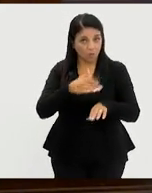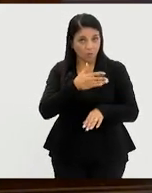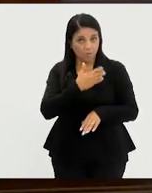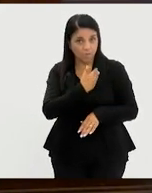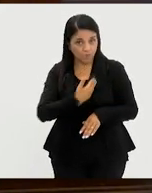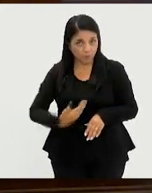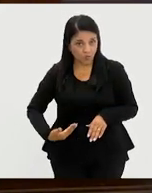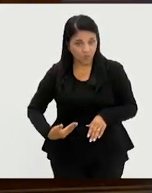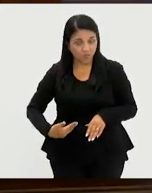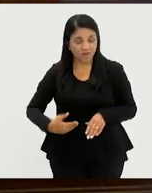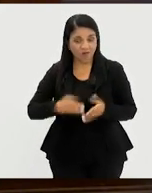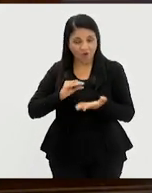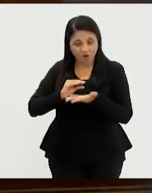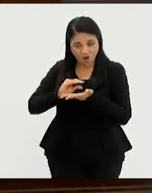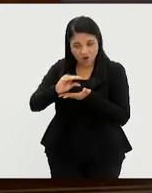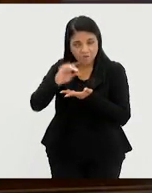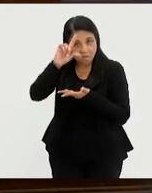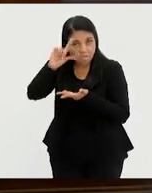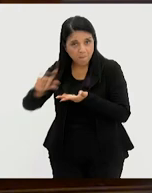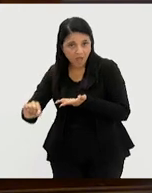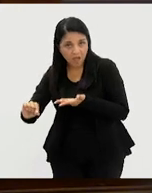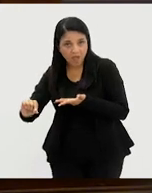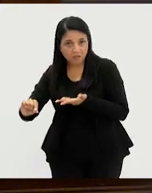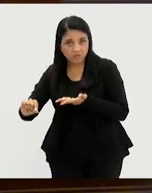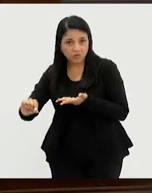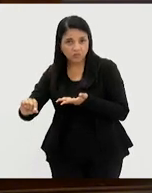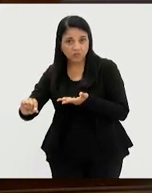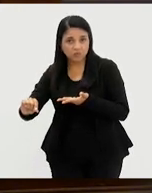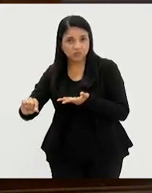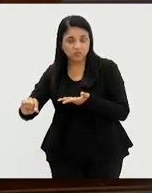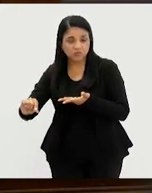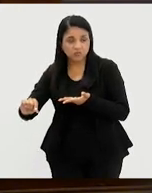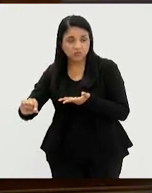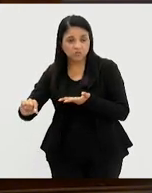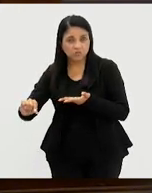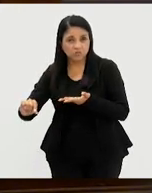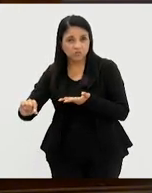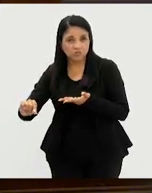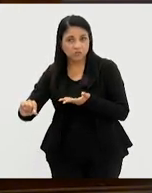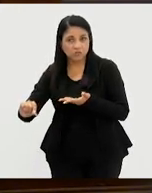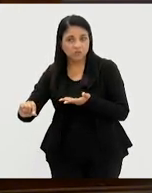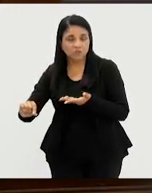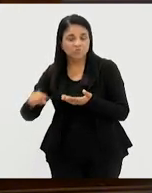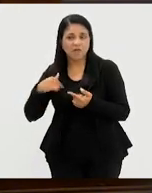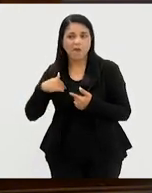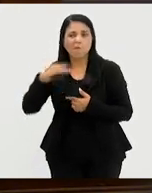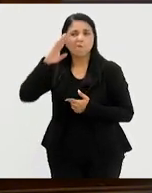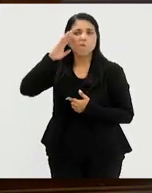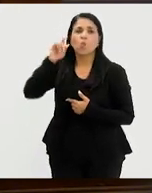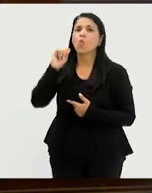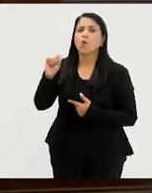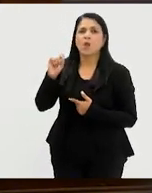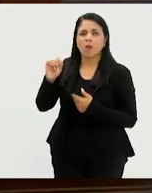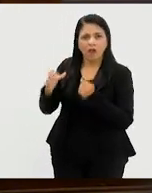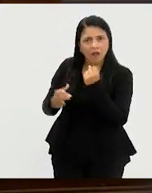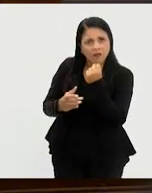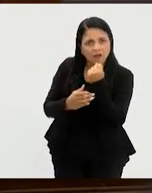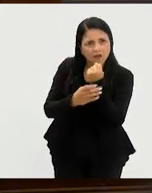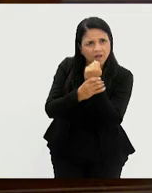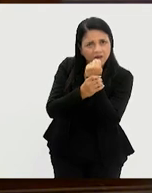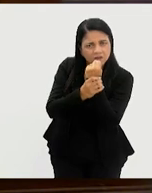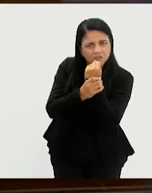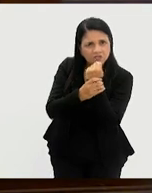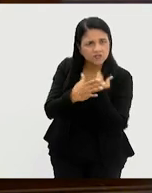tendo um orçamento menor de Segurança Pública a gente vê que a prioridade não é garantir eh